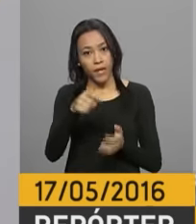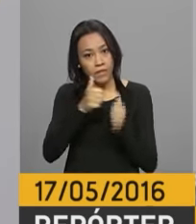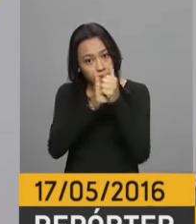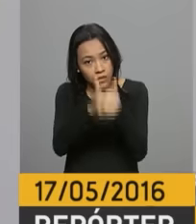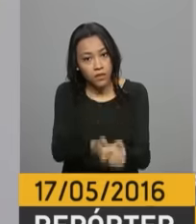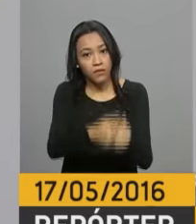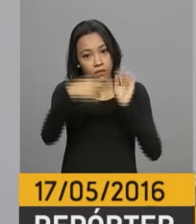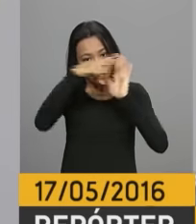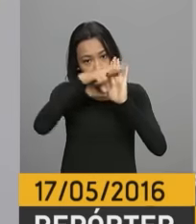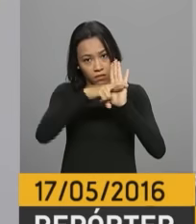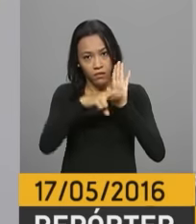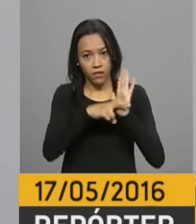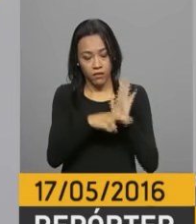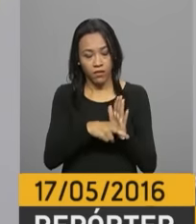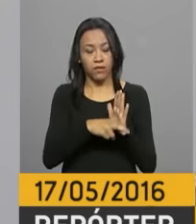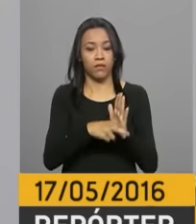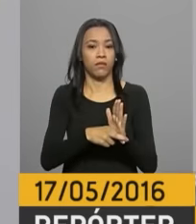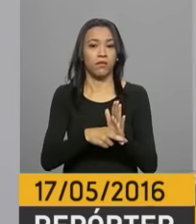é?